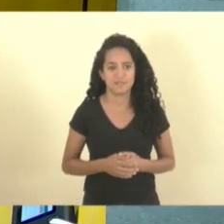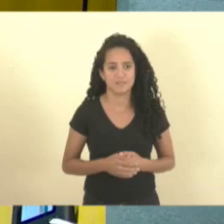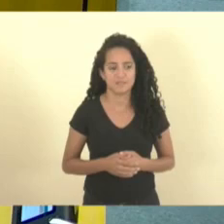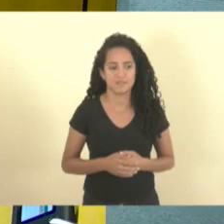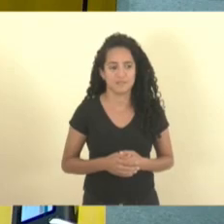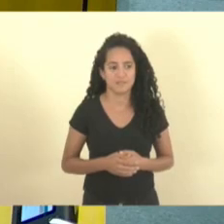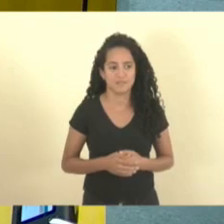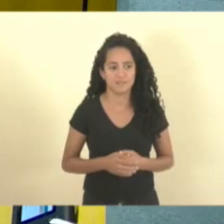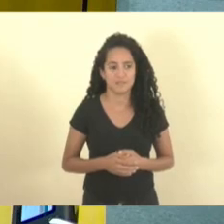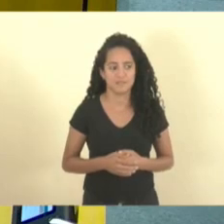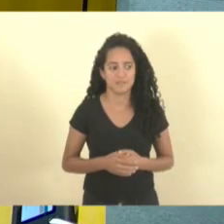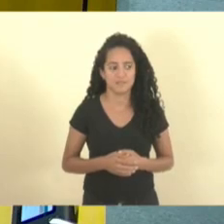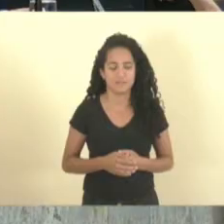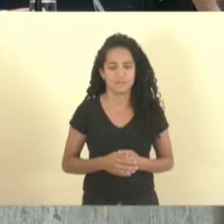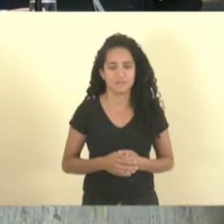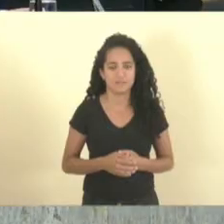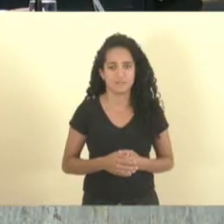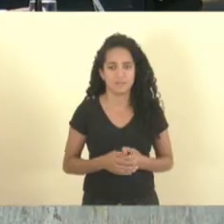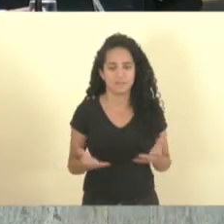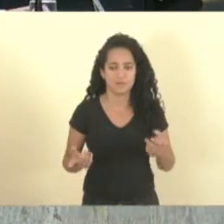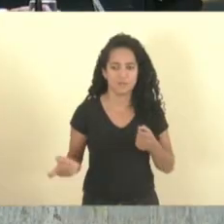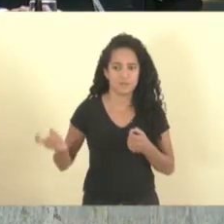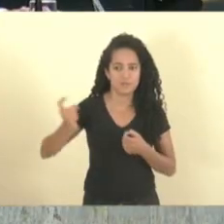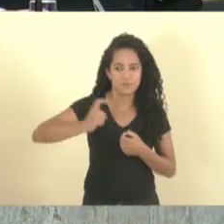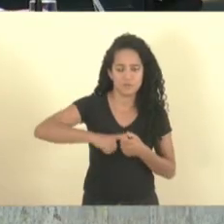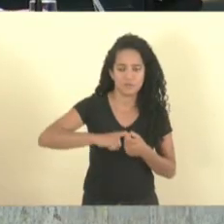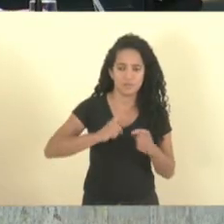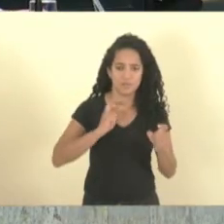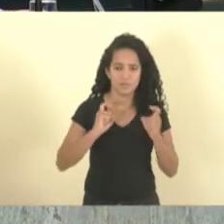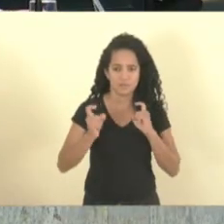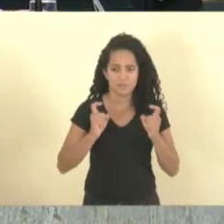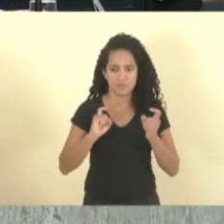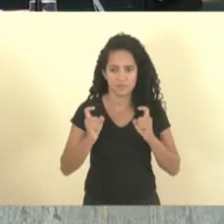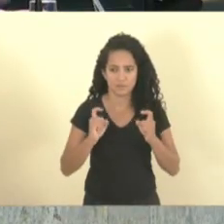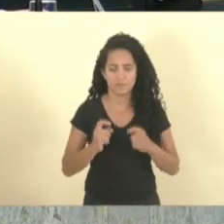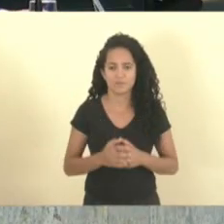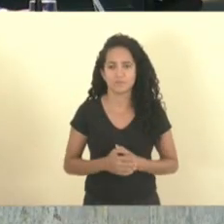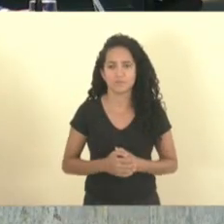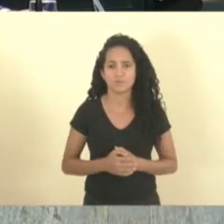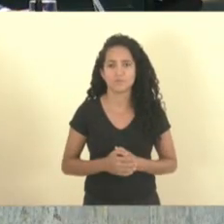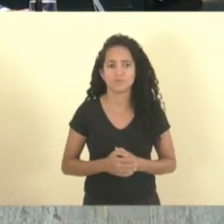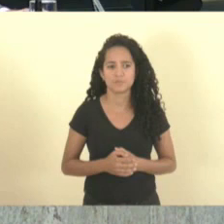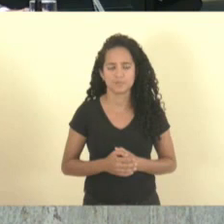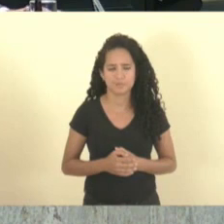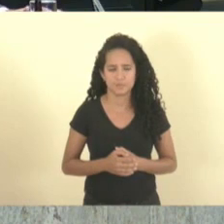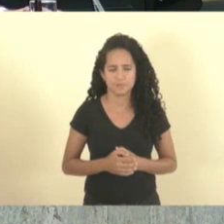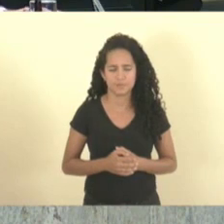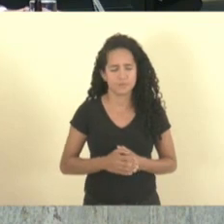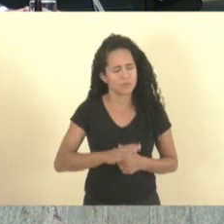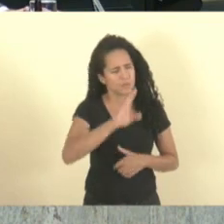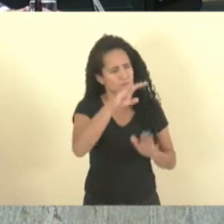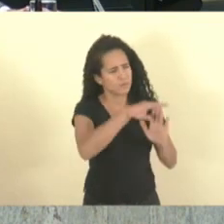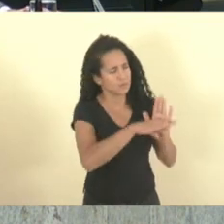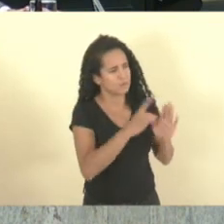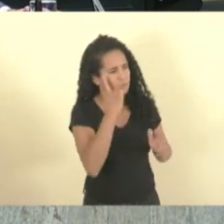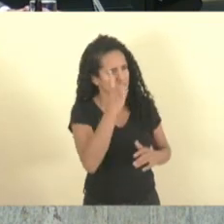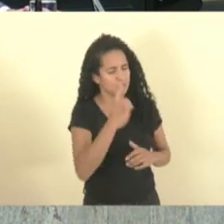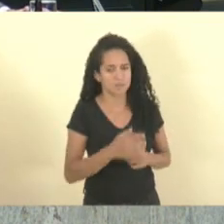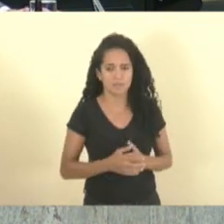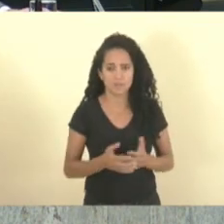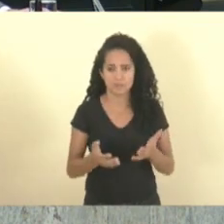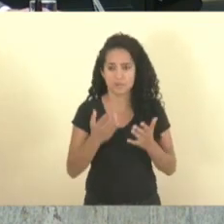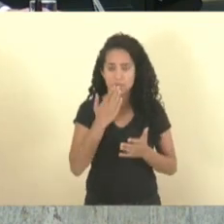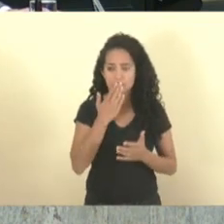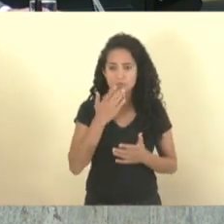Vamos reiniciar a sessão. Presidente, pela ordem. Pois não, deputado. Gostaria